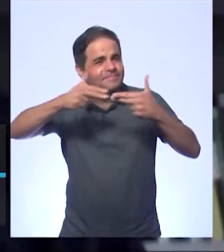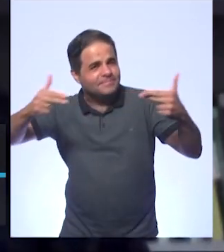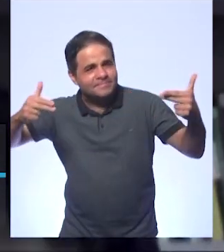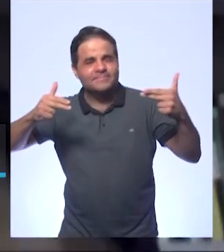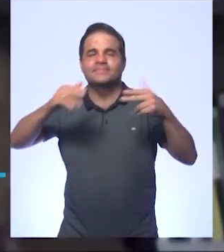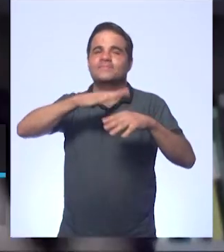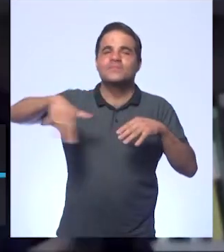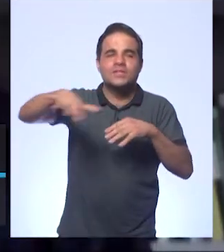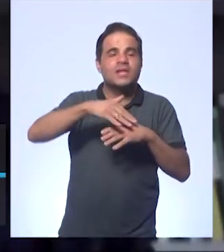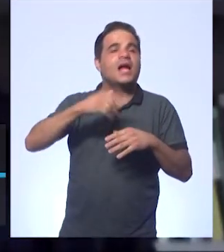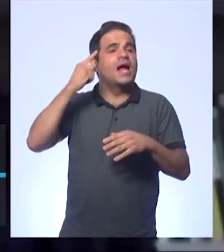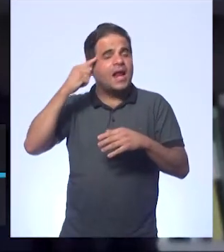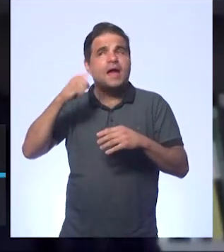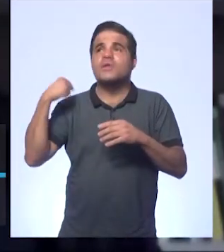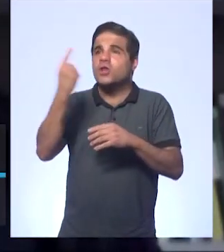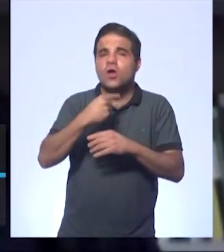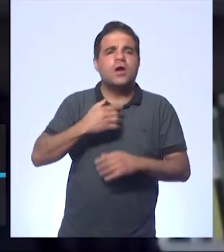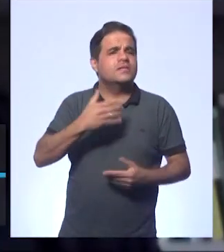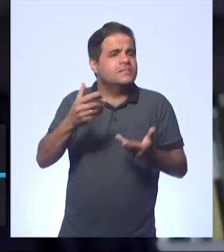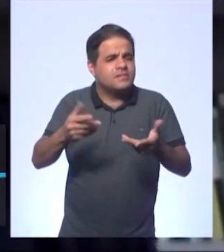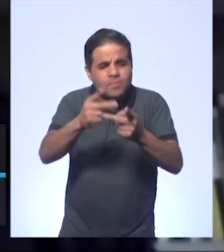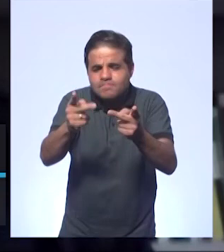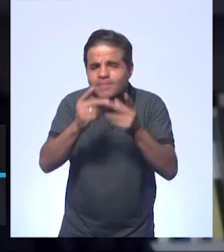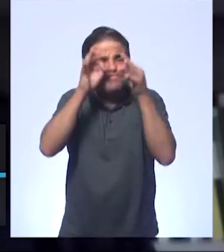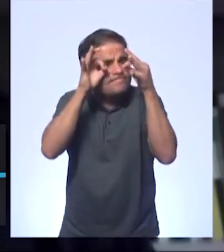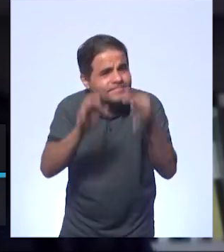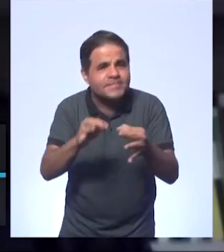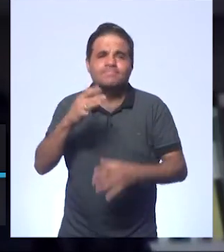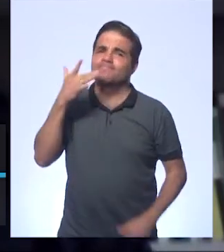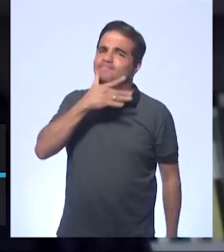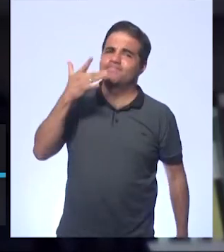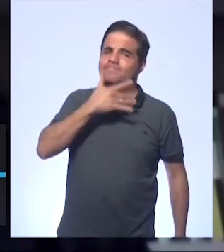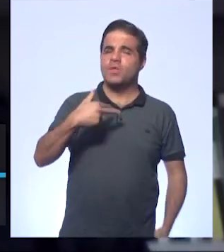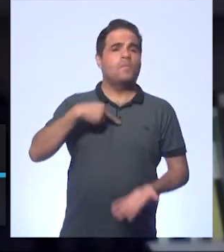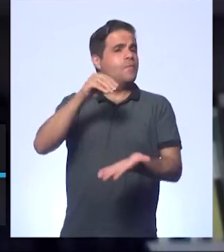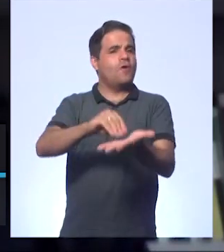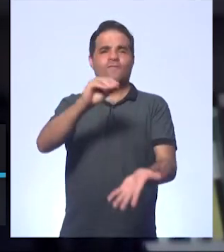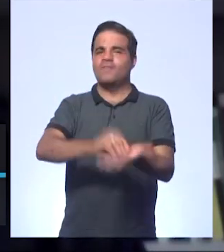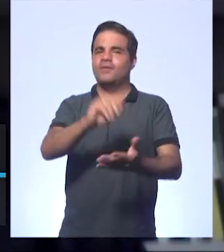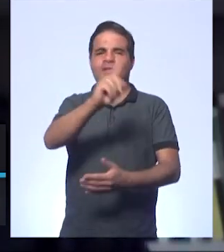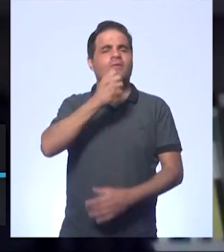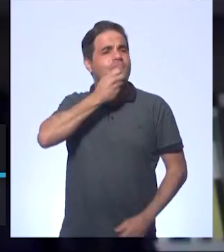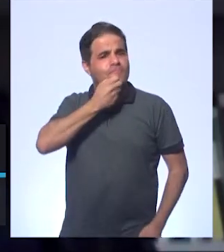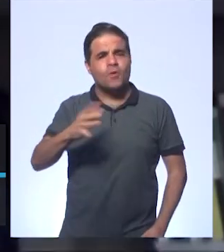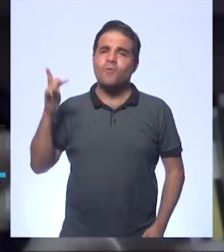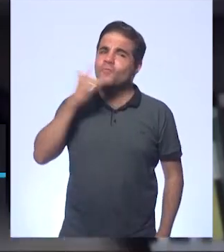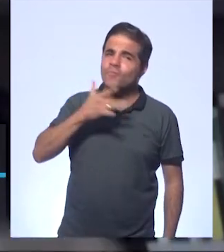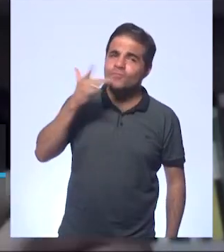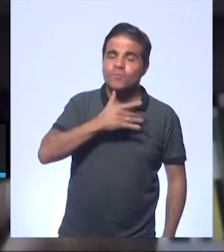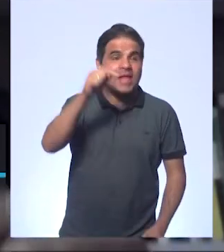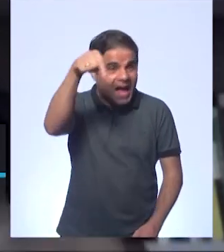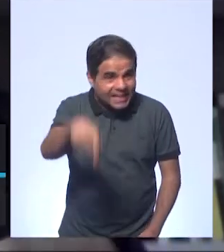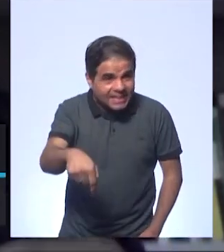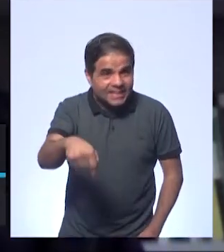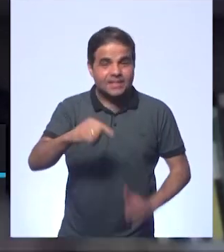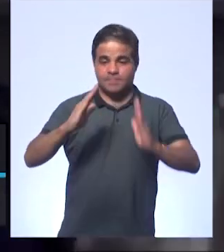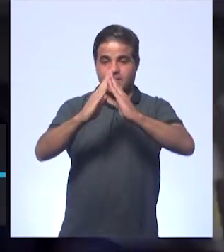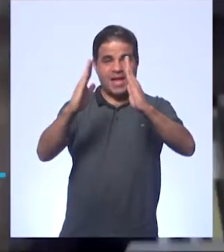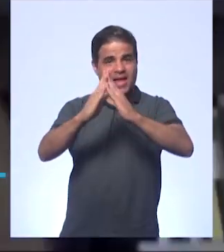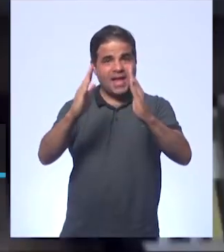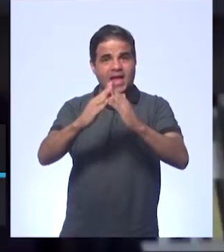comem aqui, lá para nós é um prato-chefe, viu, gente? Não pode faltar, é muito bom. E aqui na minha